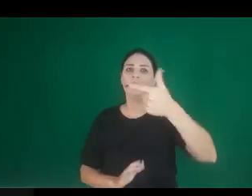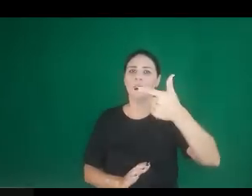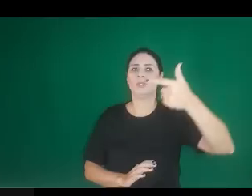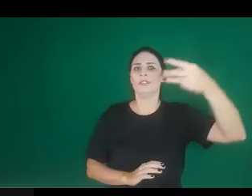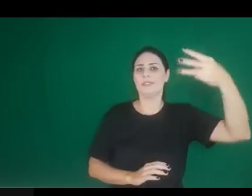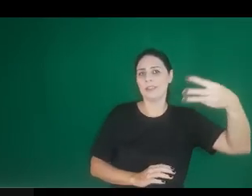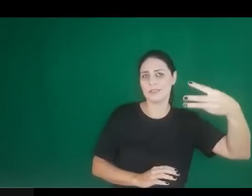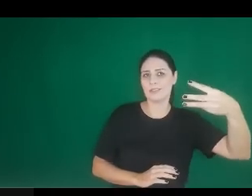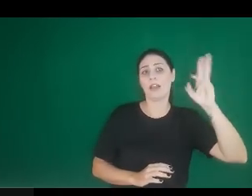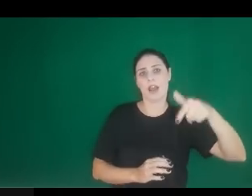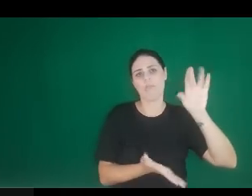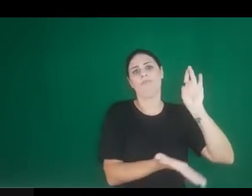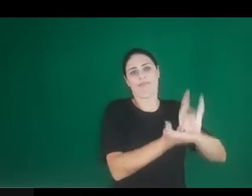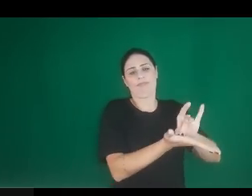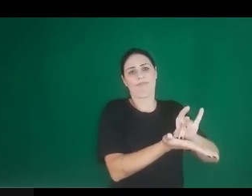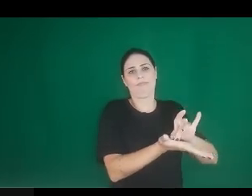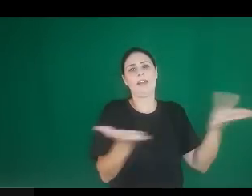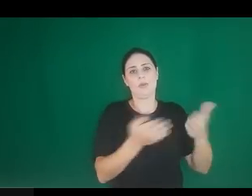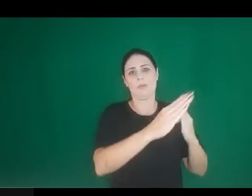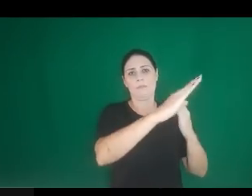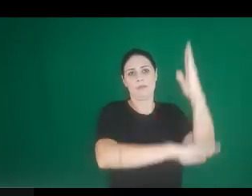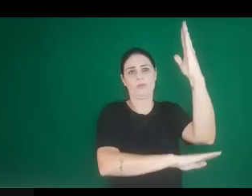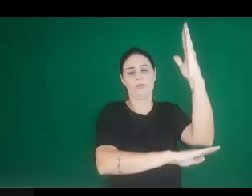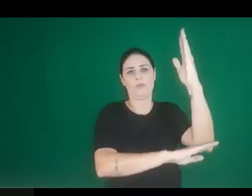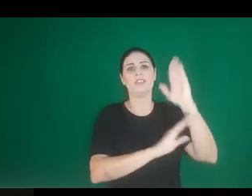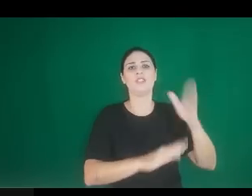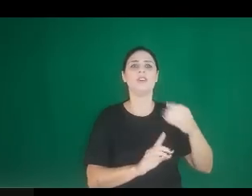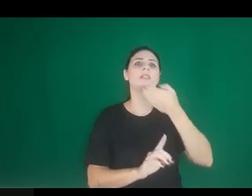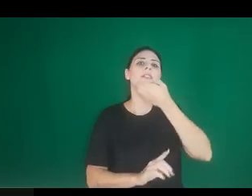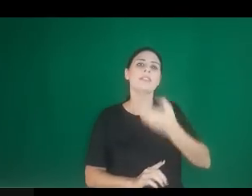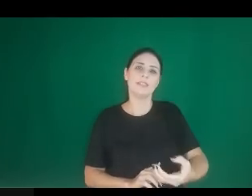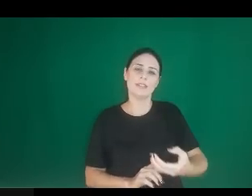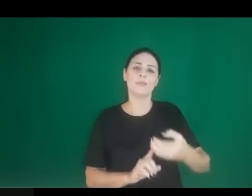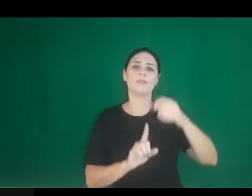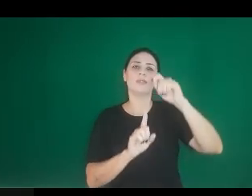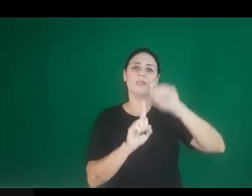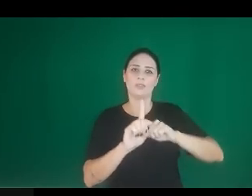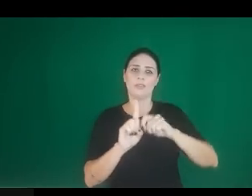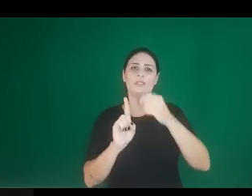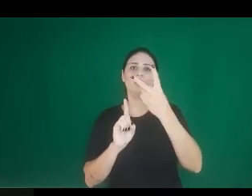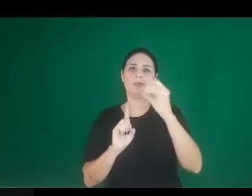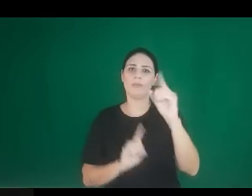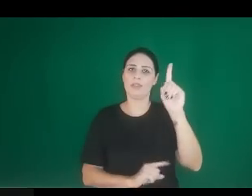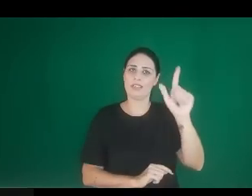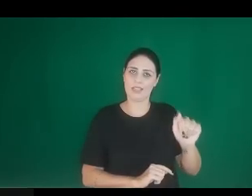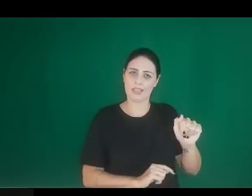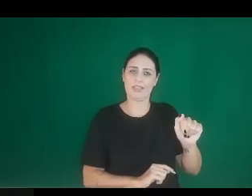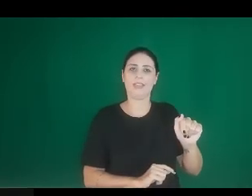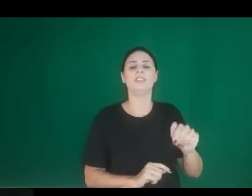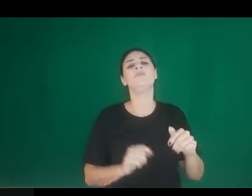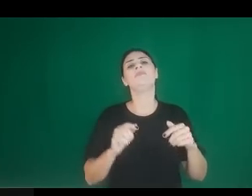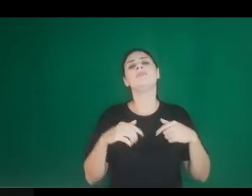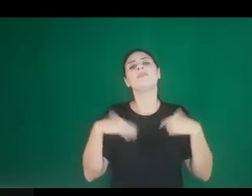versão, até chegar a terceira versão, a versão definitiva, né, que foi aprovada em dezembro de 2017, que foi a Base Nacional